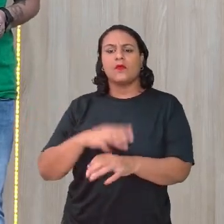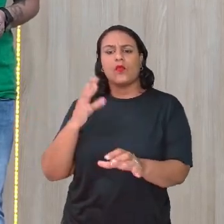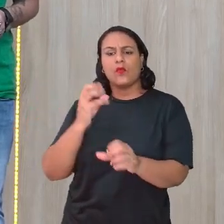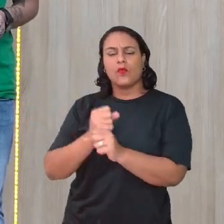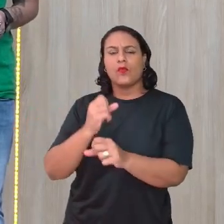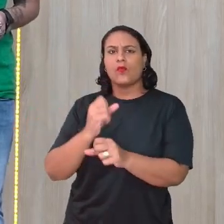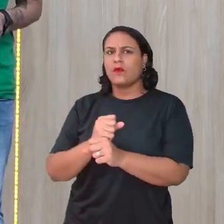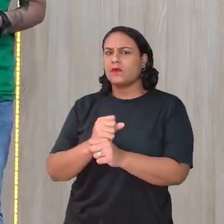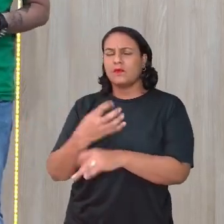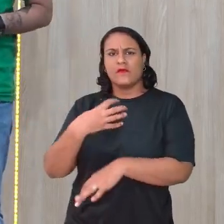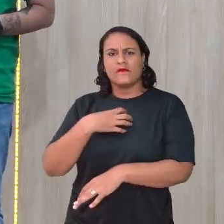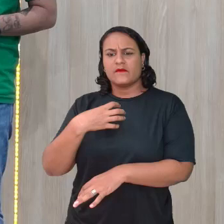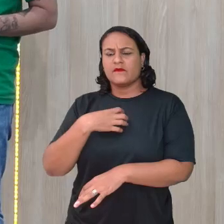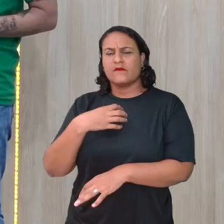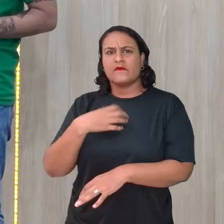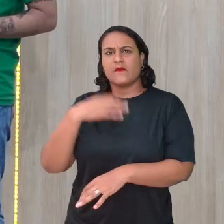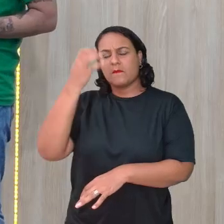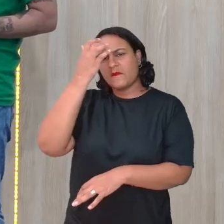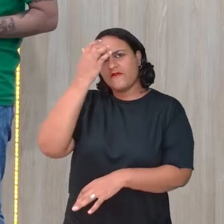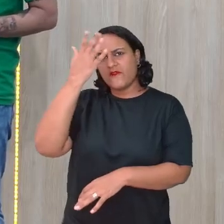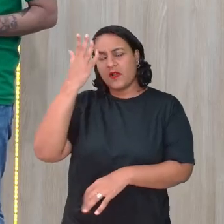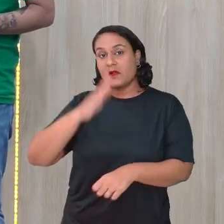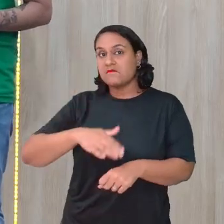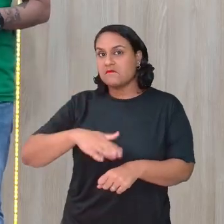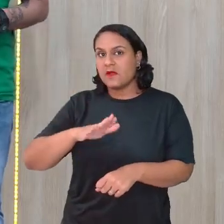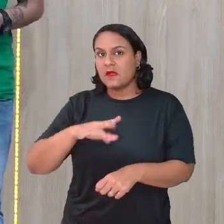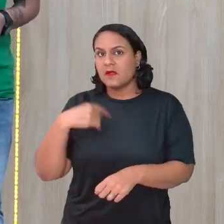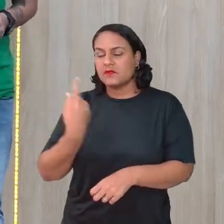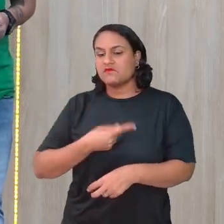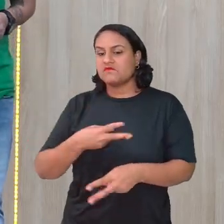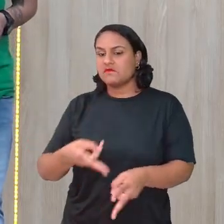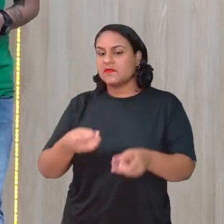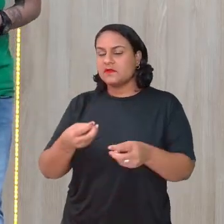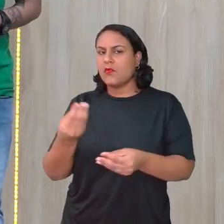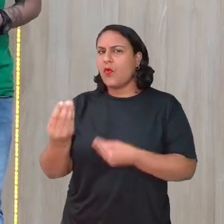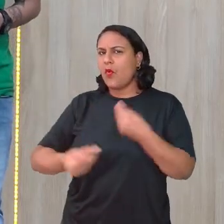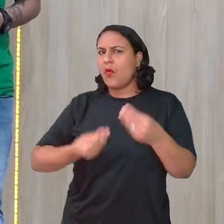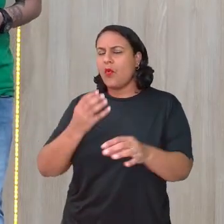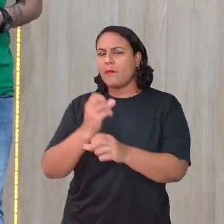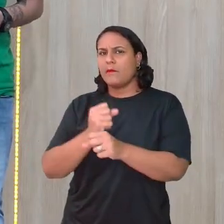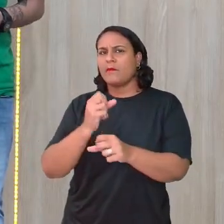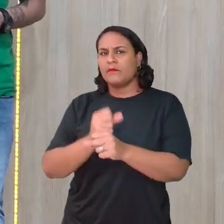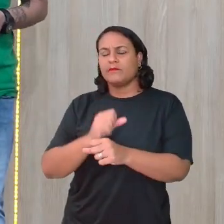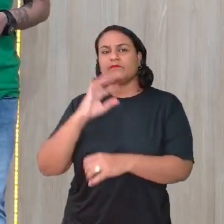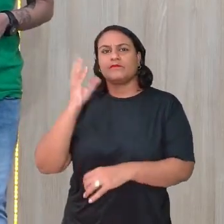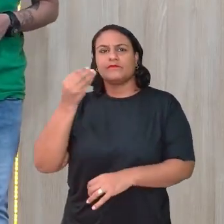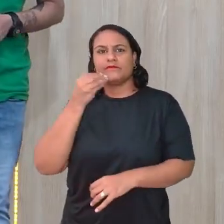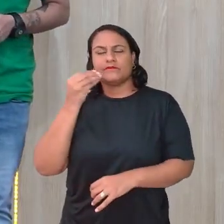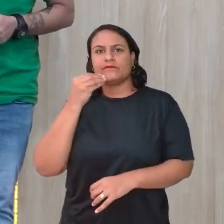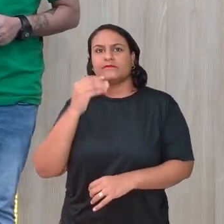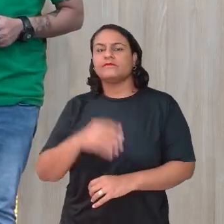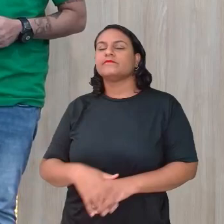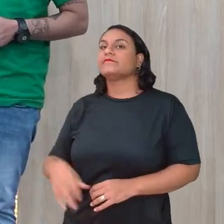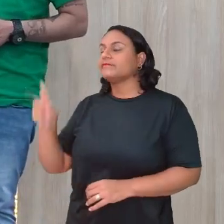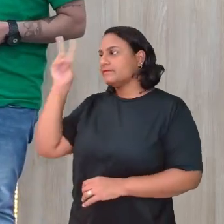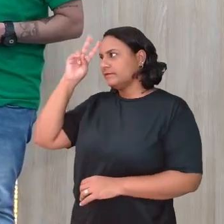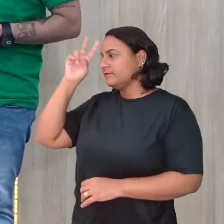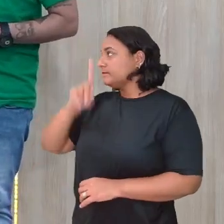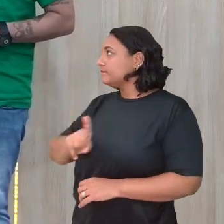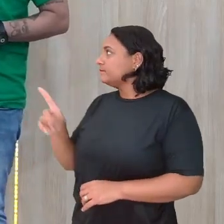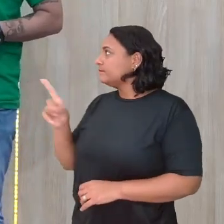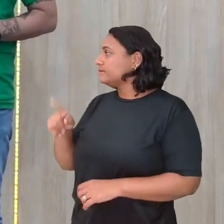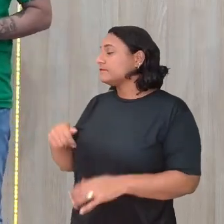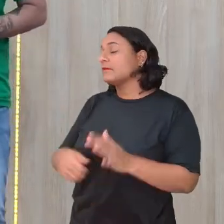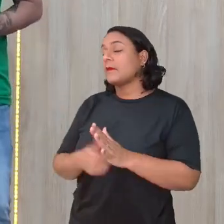de forma tão intuitiva, a gente perceber como é que esse cálculo da probabilidade, a gente vai fazer assim, ó. Lembra que a gente